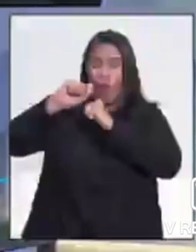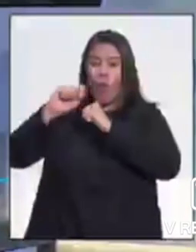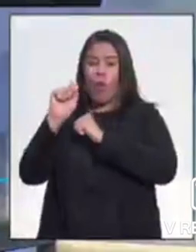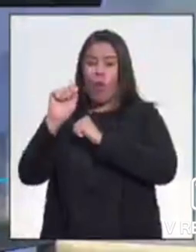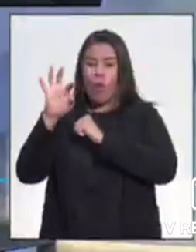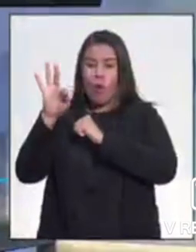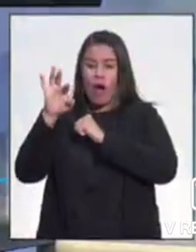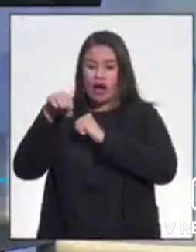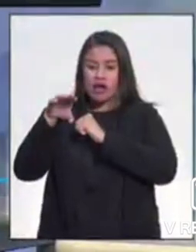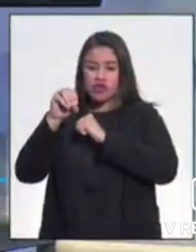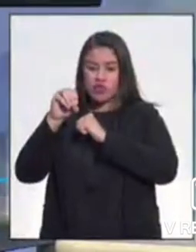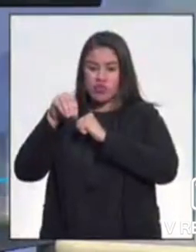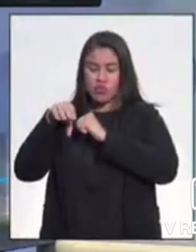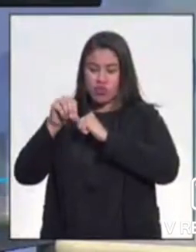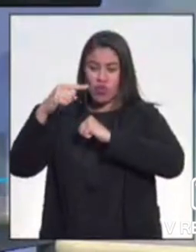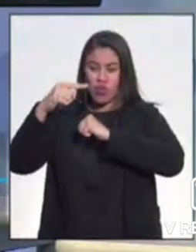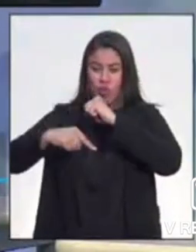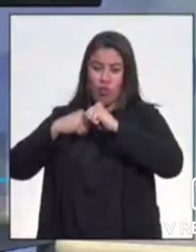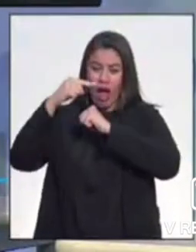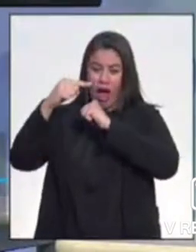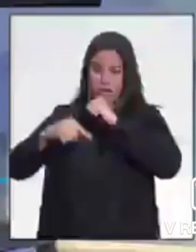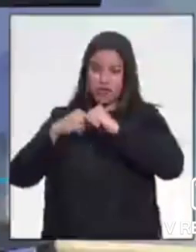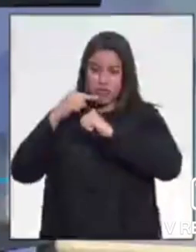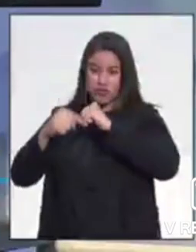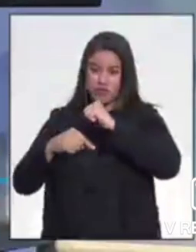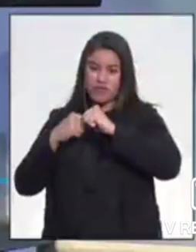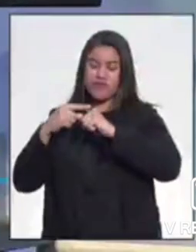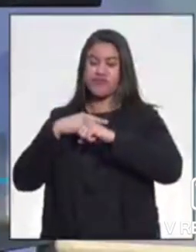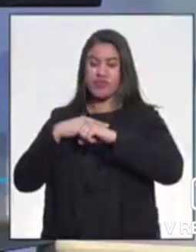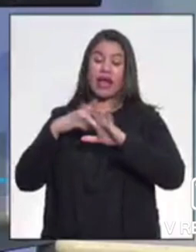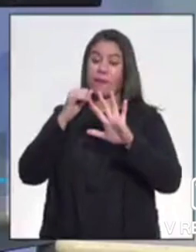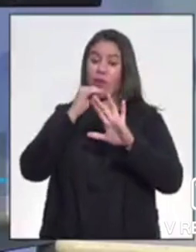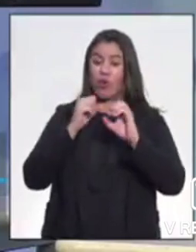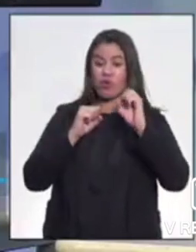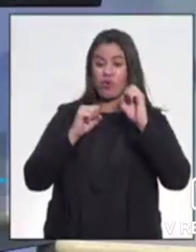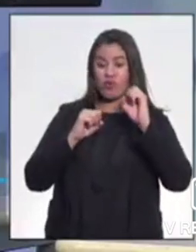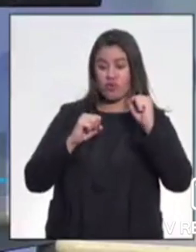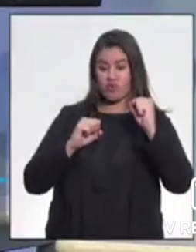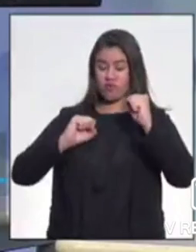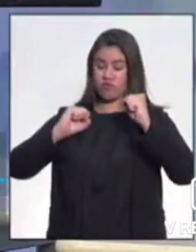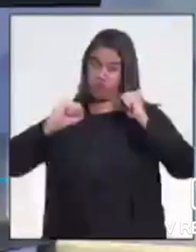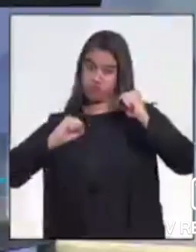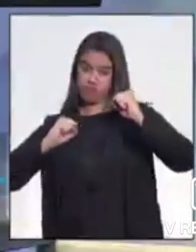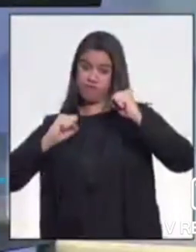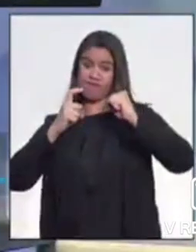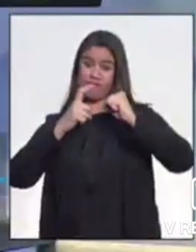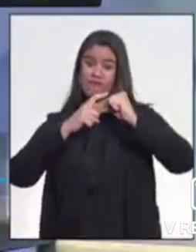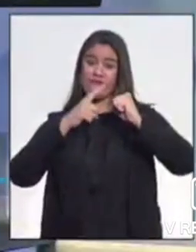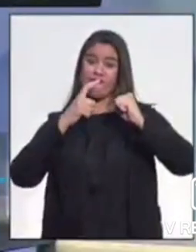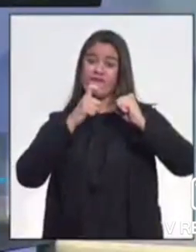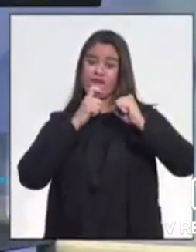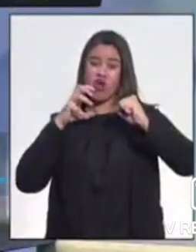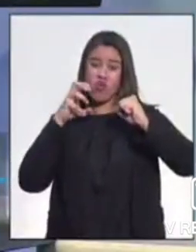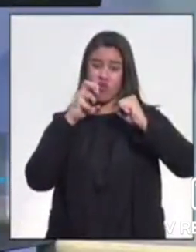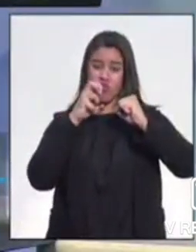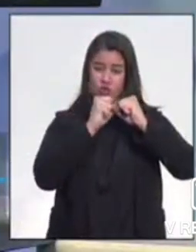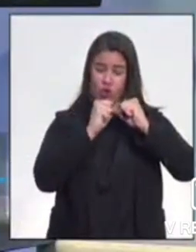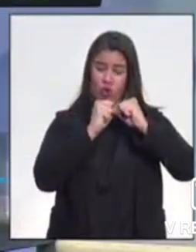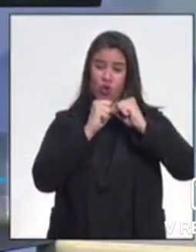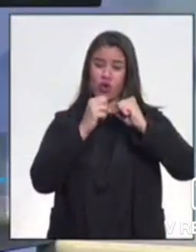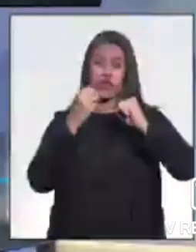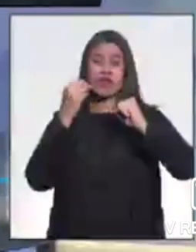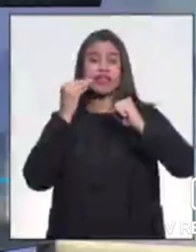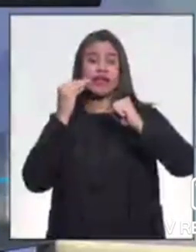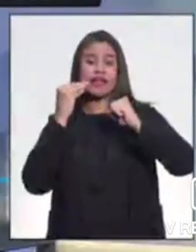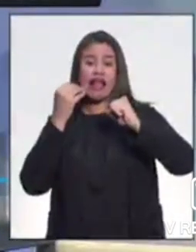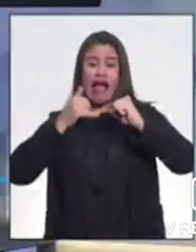nessa posição. Então, se eu pegar o átomo verde escuro, que está mais próximo do núcleo, e fornecer energia para ele, como